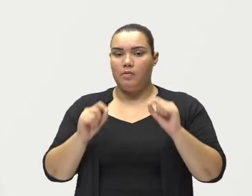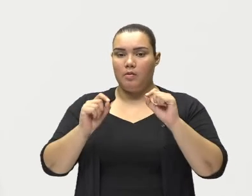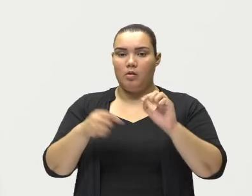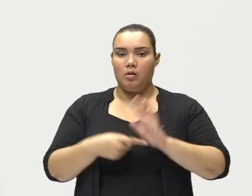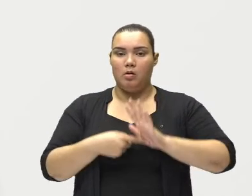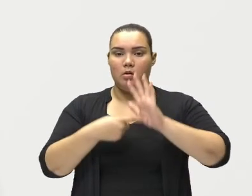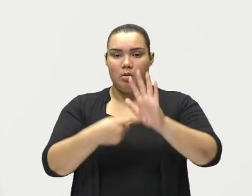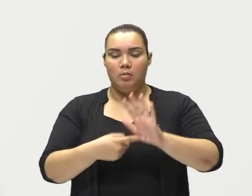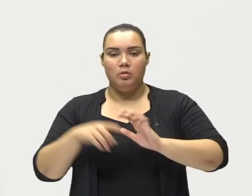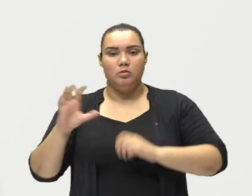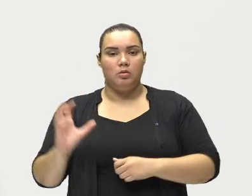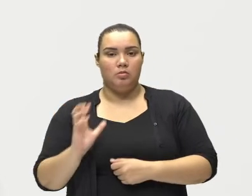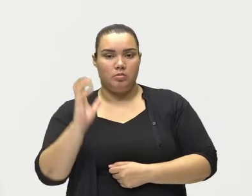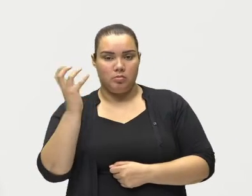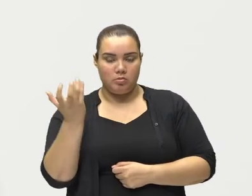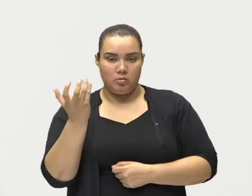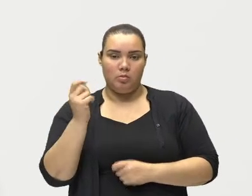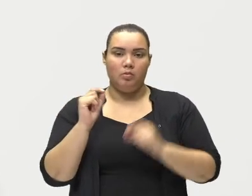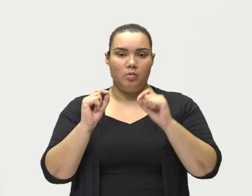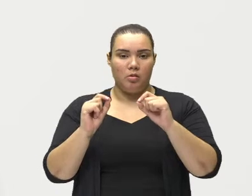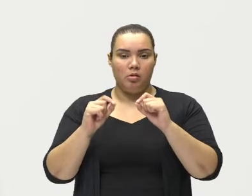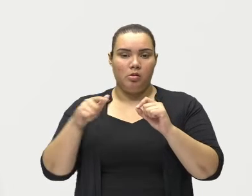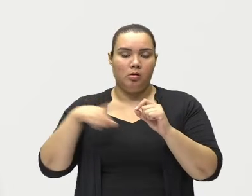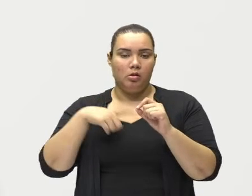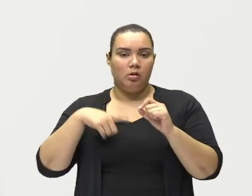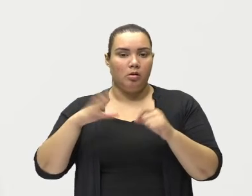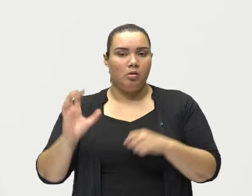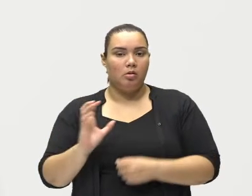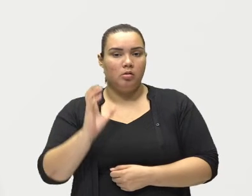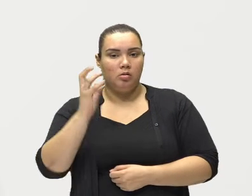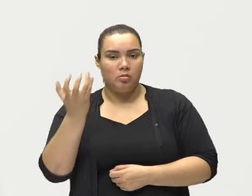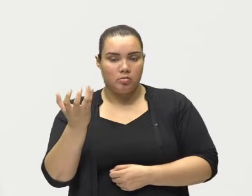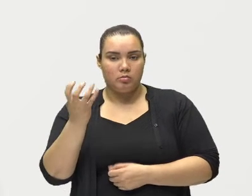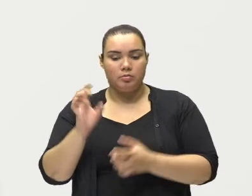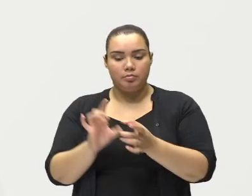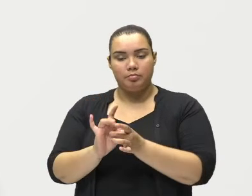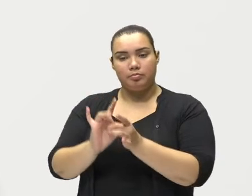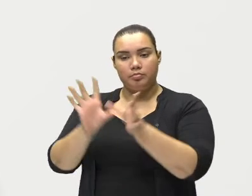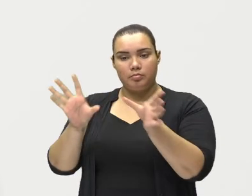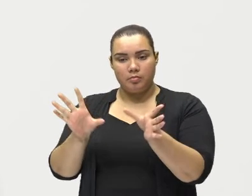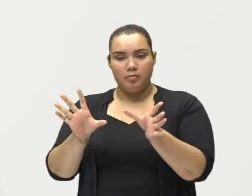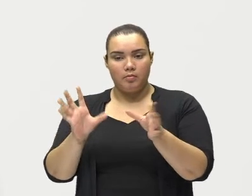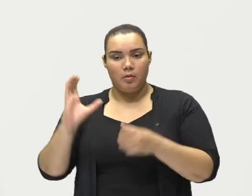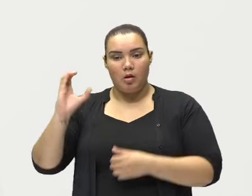uma circunstância, nesse caso aqui vai indicar uma circunstância de concessão,